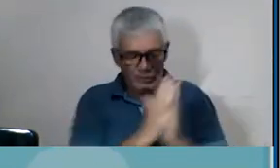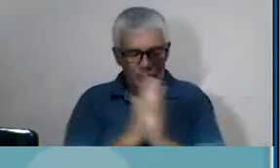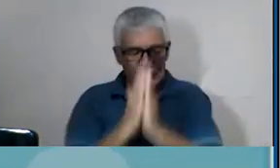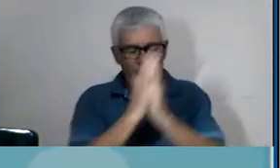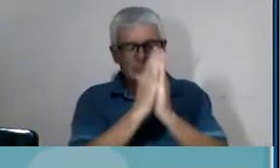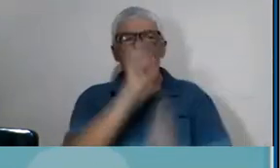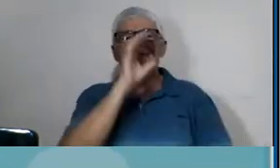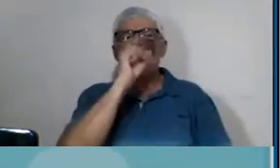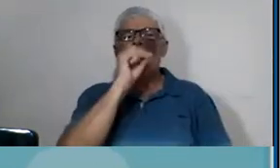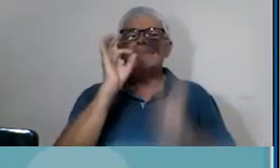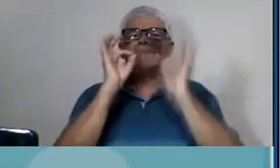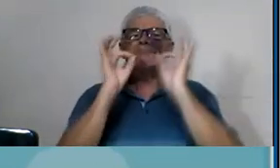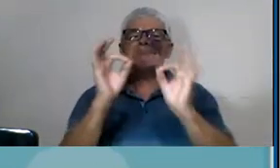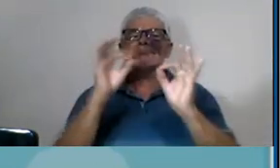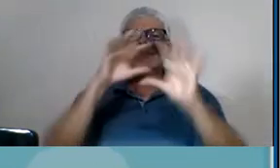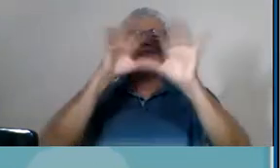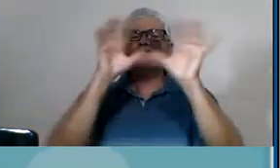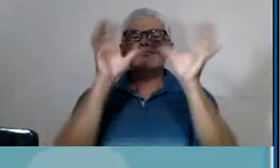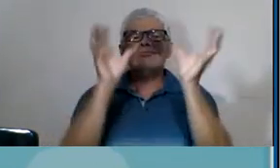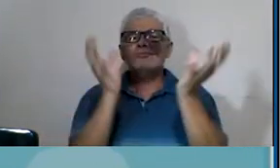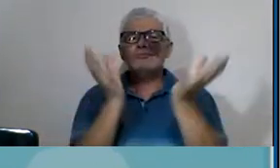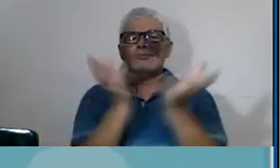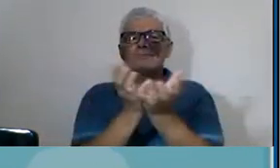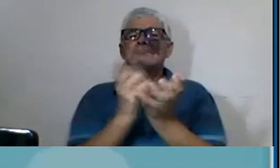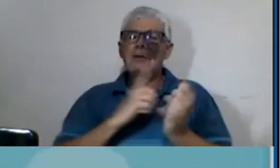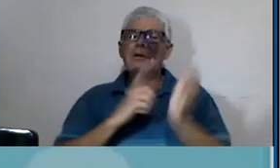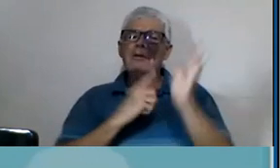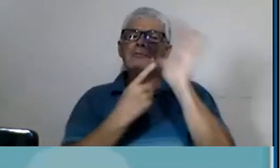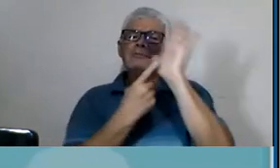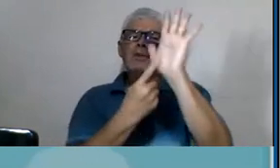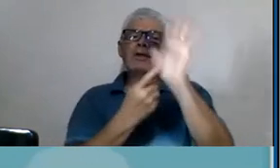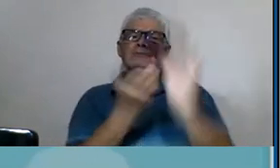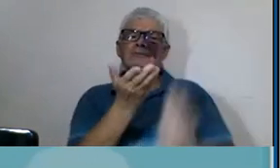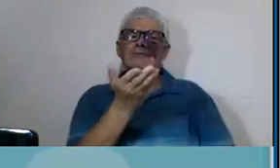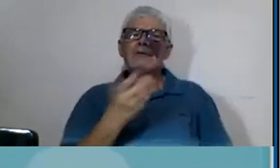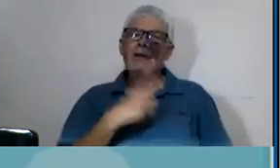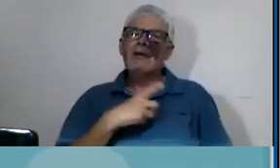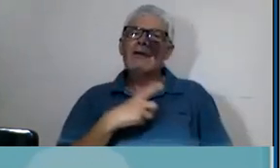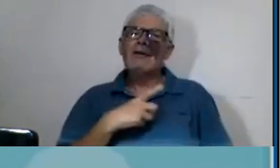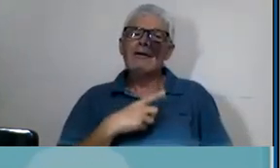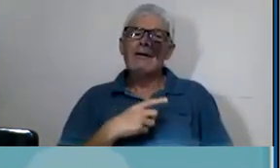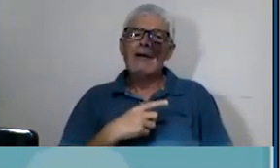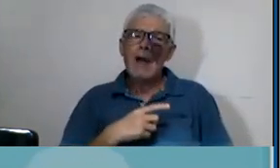nossos pecados, por amor e em nome de Jesus eu te peço e te agradeço. Amém.